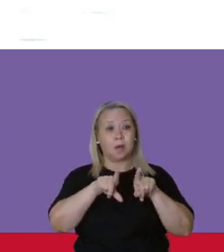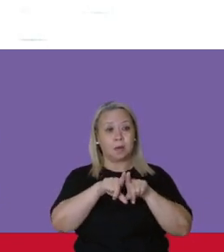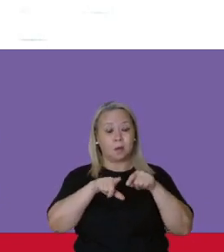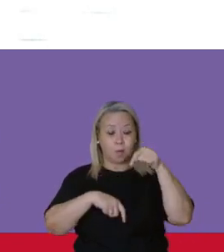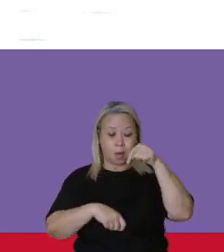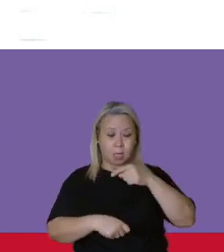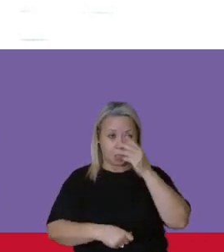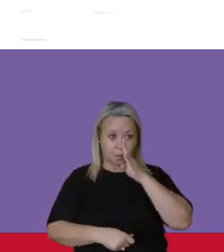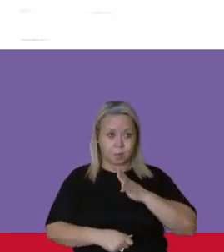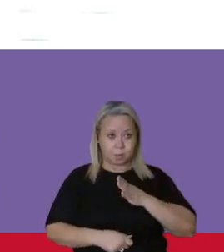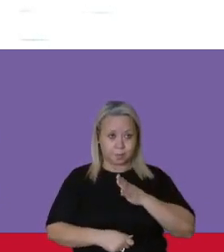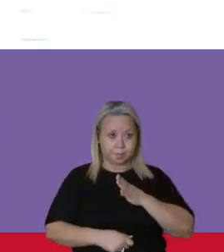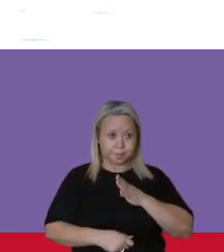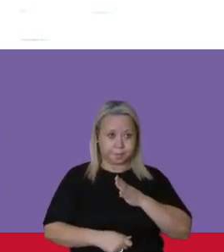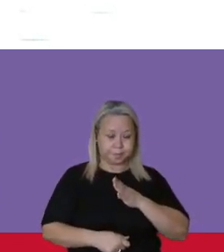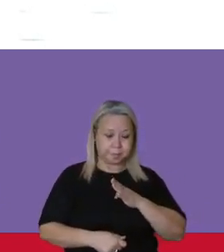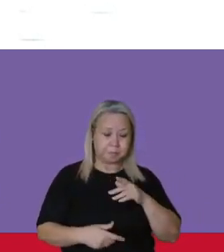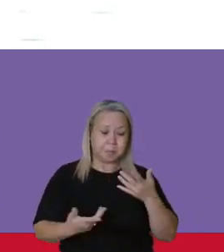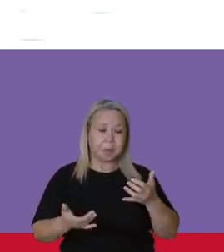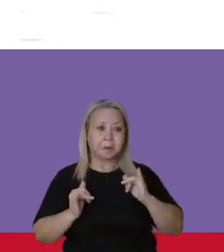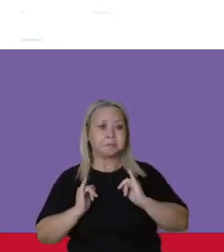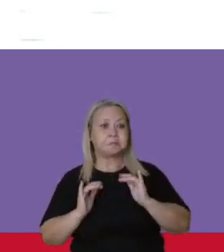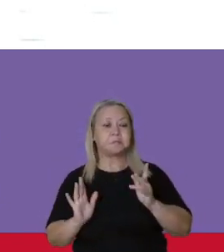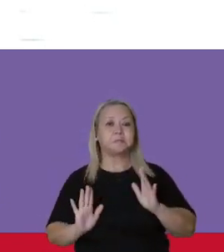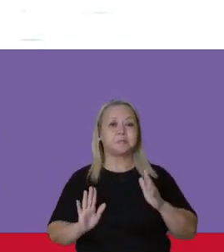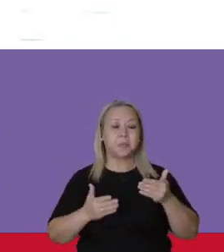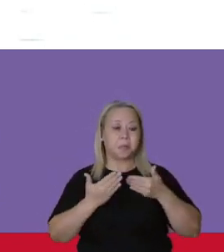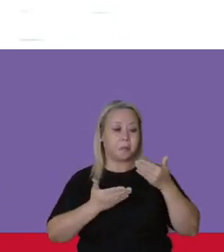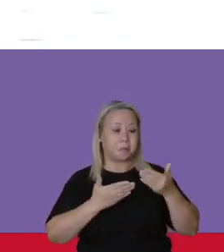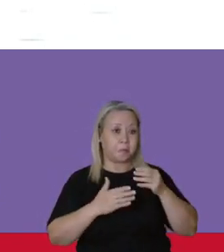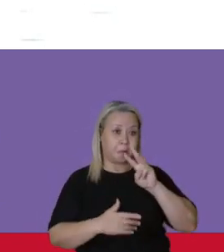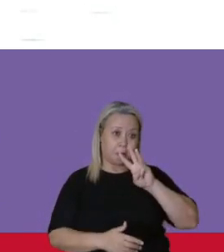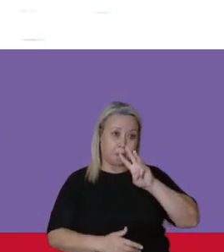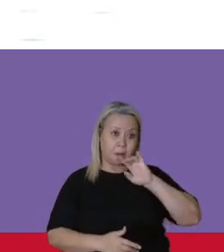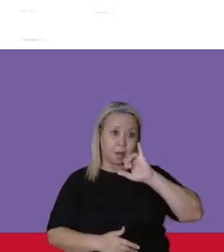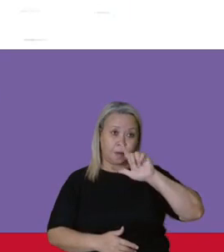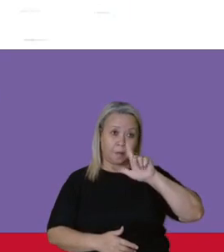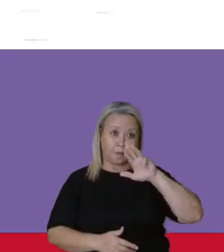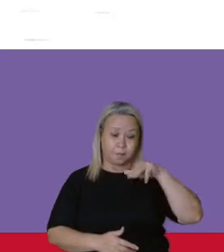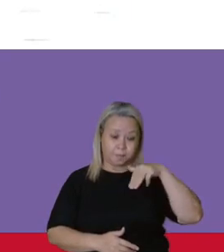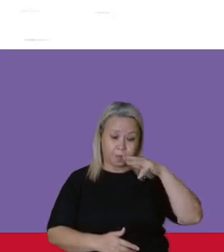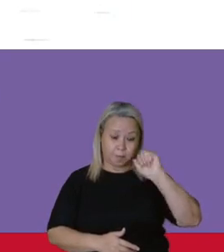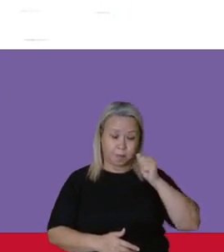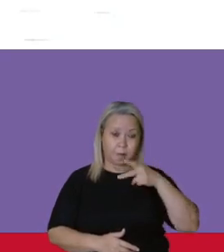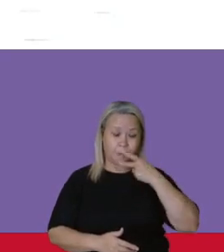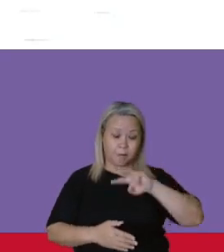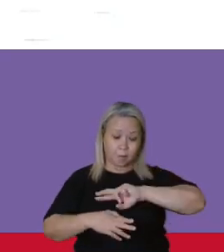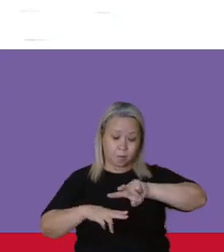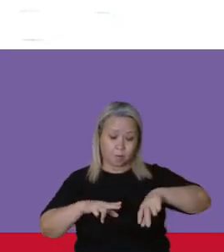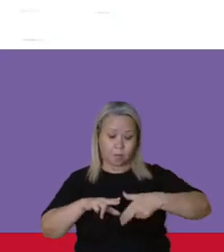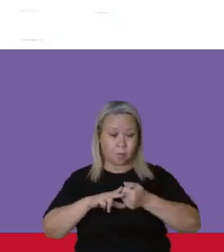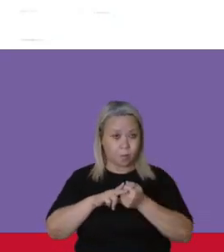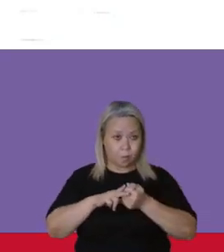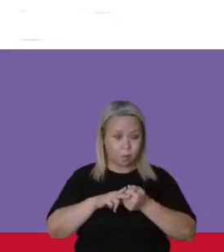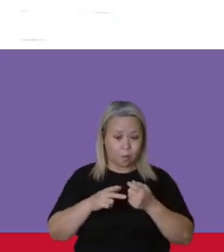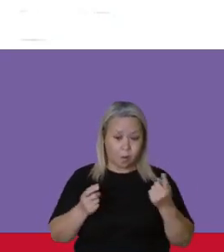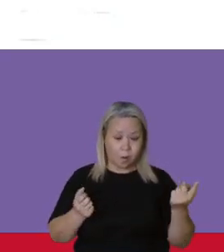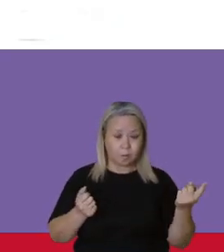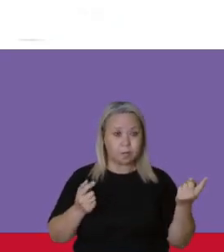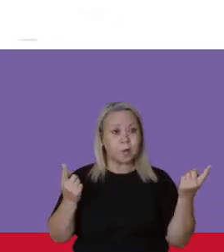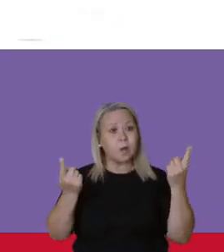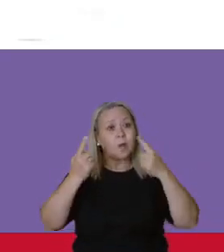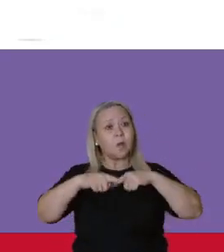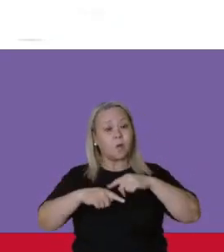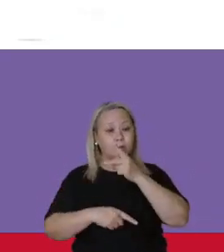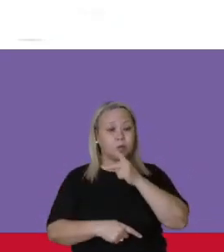no Brasil. Né? Não é à toa que, como Vilma bem colocou, tivemos esse lugar do golpe no Brasil, do golpe contra a nossa